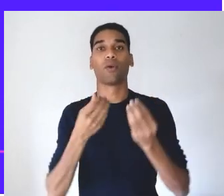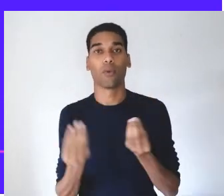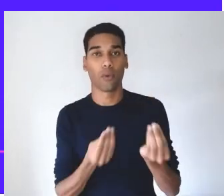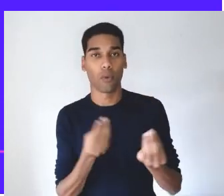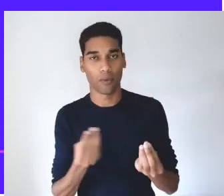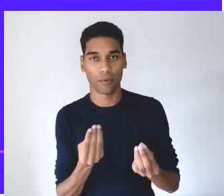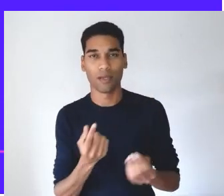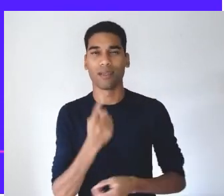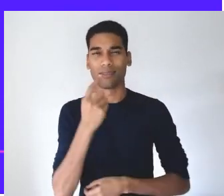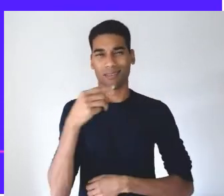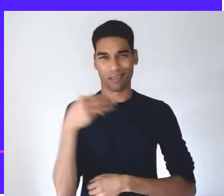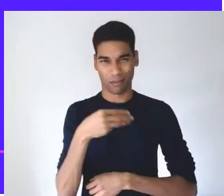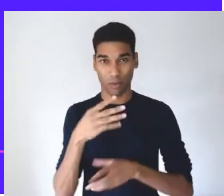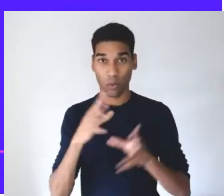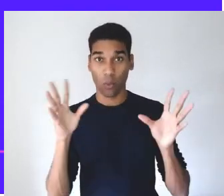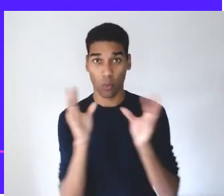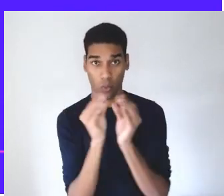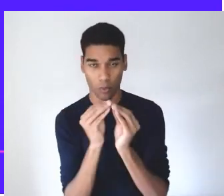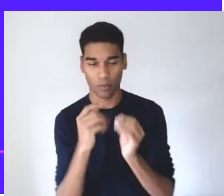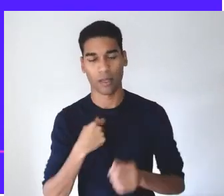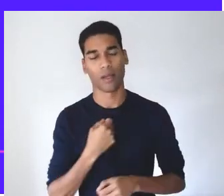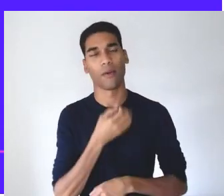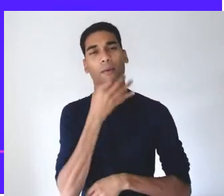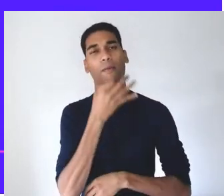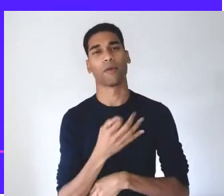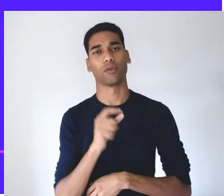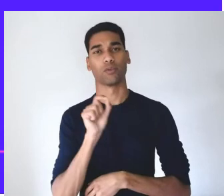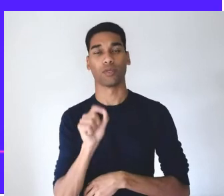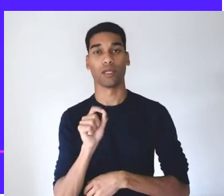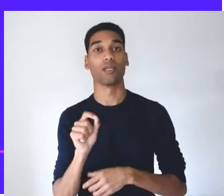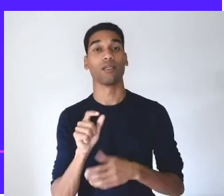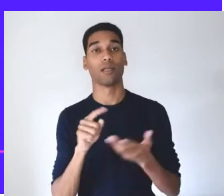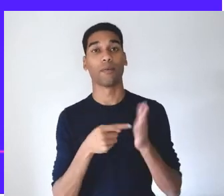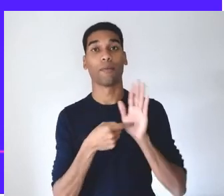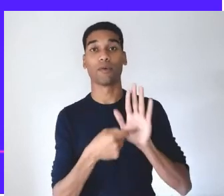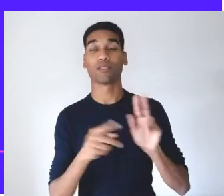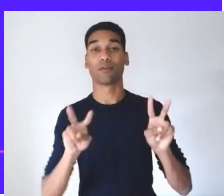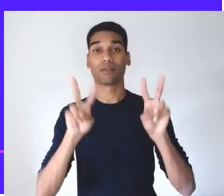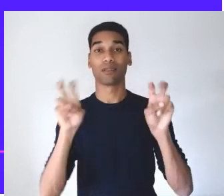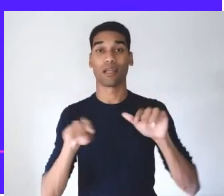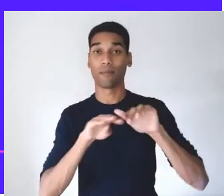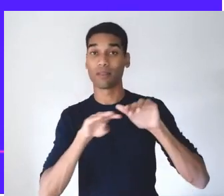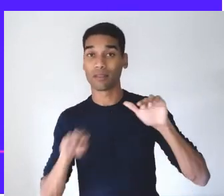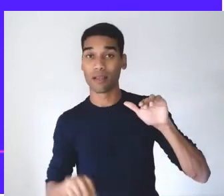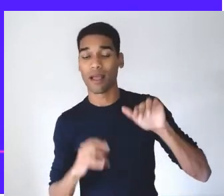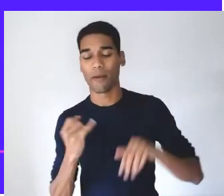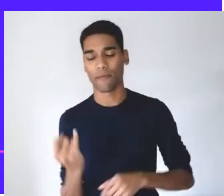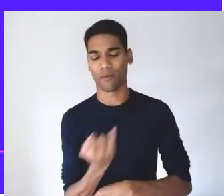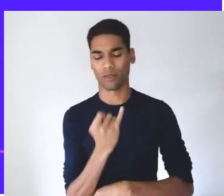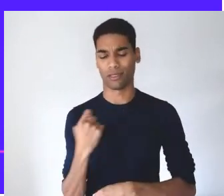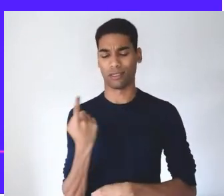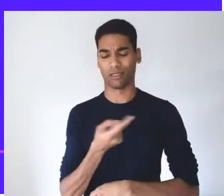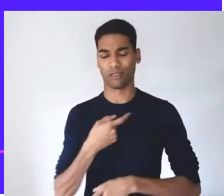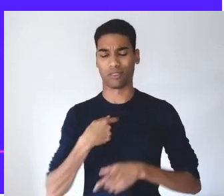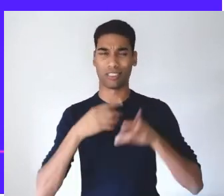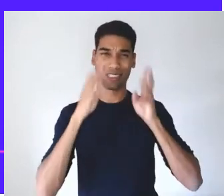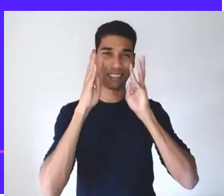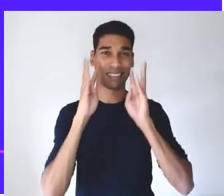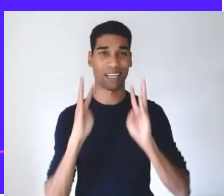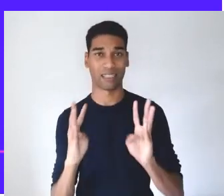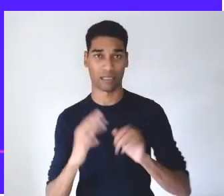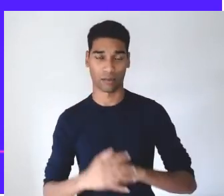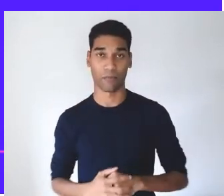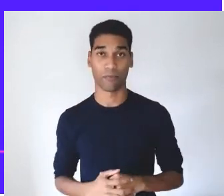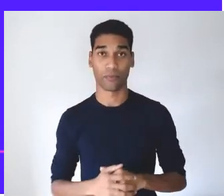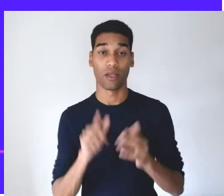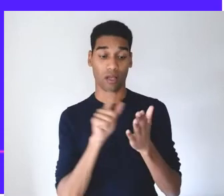na cobertura de desigualdades, assim, é fundamental saber ouvir, né? Esse lugar do jornalismo, que a gente já vem falando há muitos